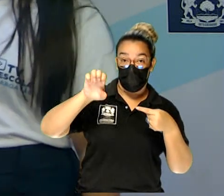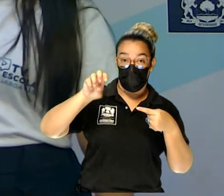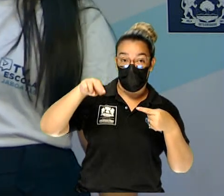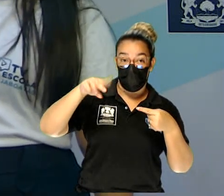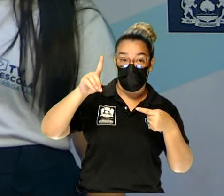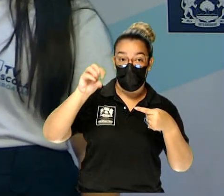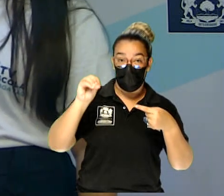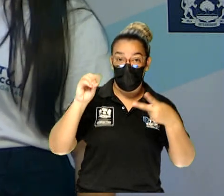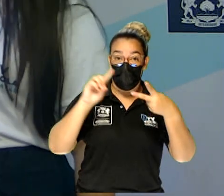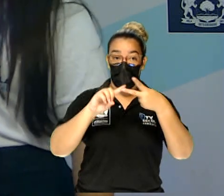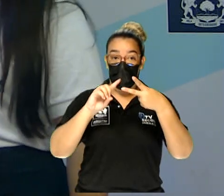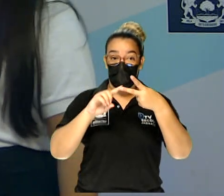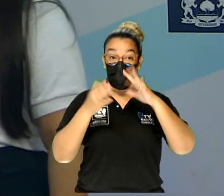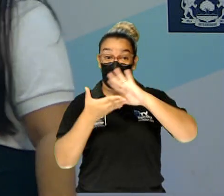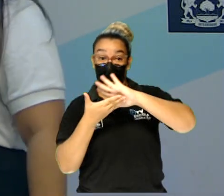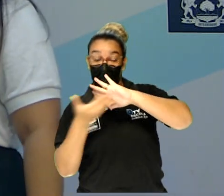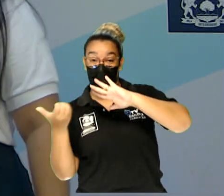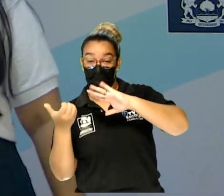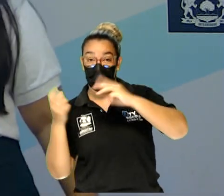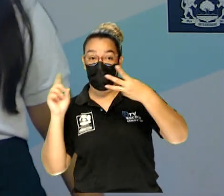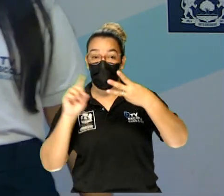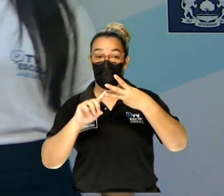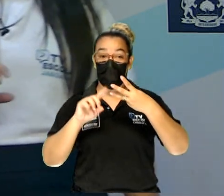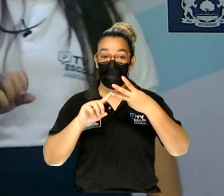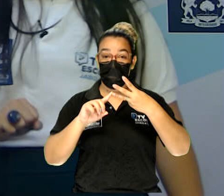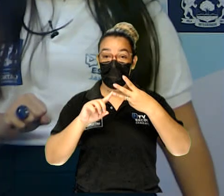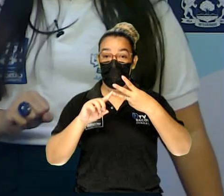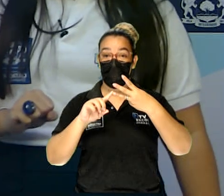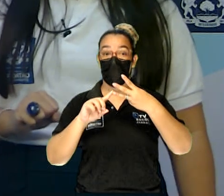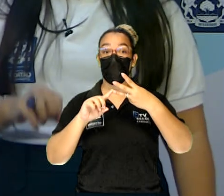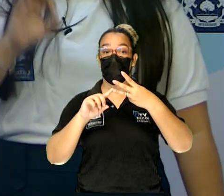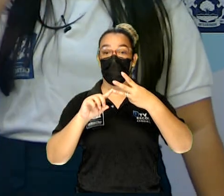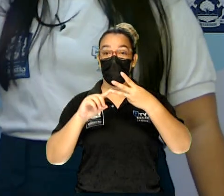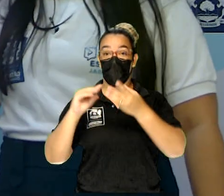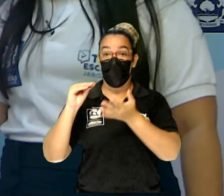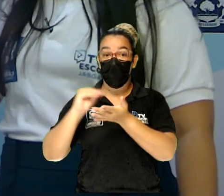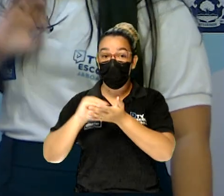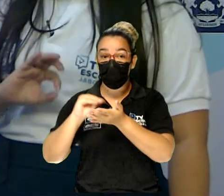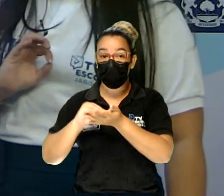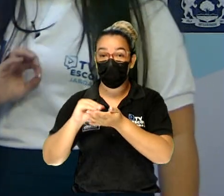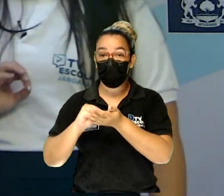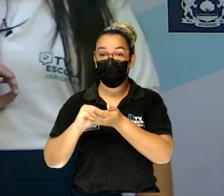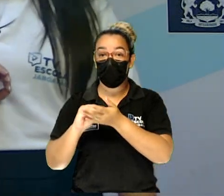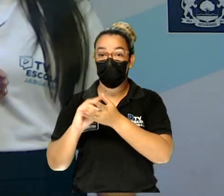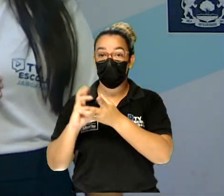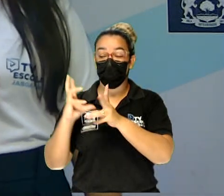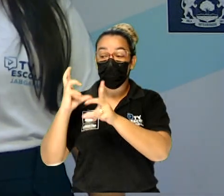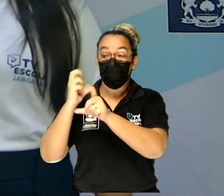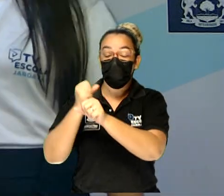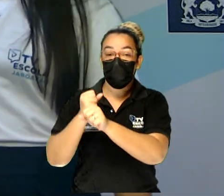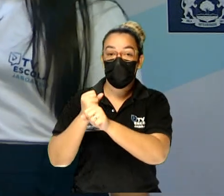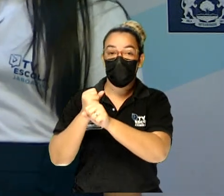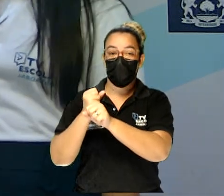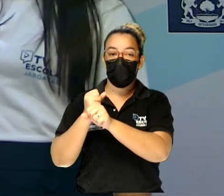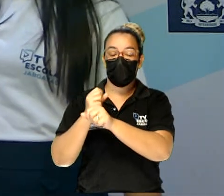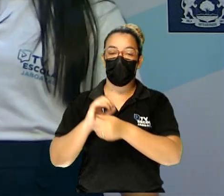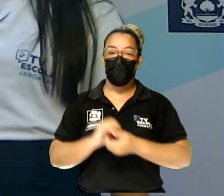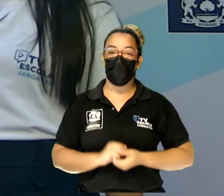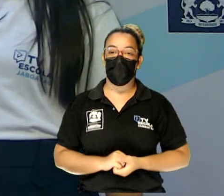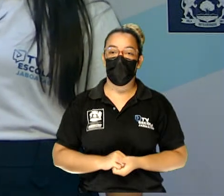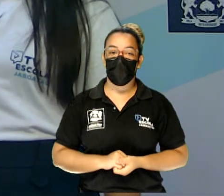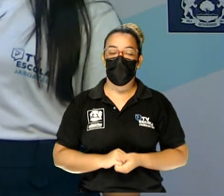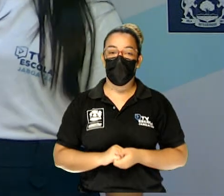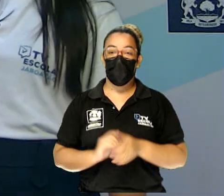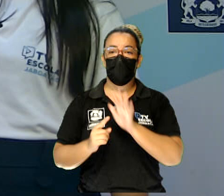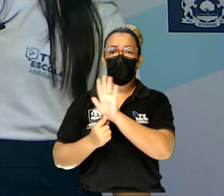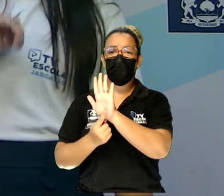segunda subtraindo e o resultado, né, dessa operação a gente chama de resto ou diferença. E aqui só para mostrar para